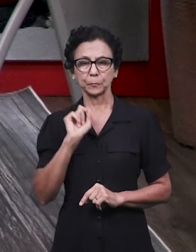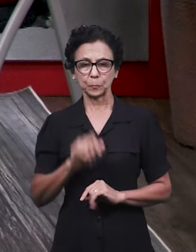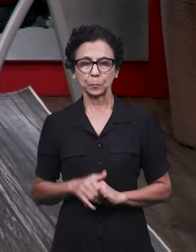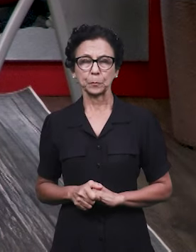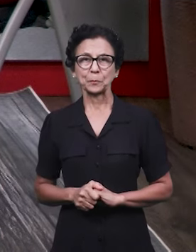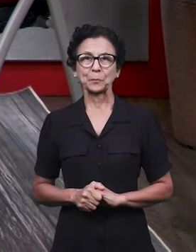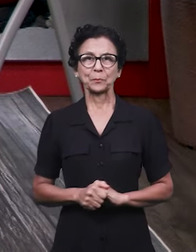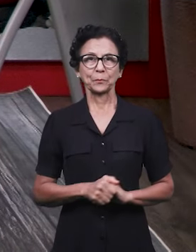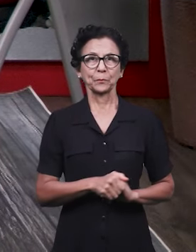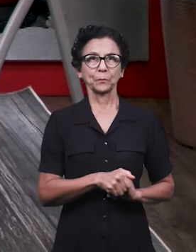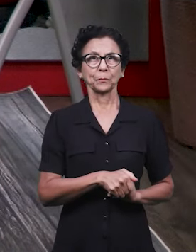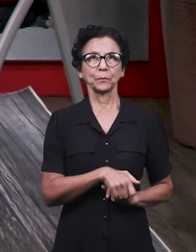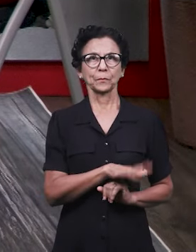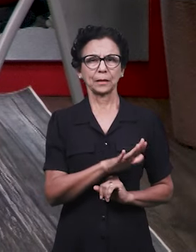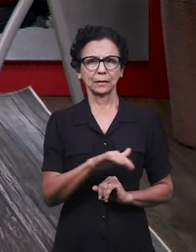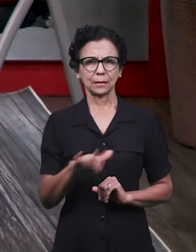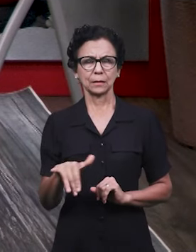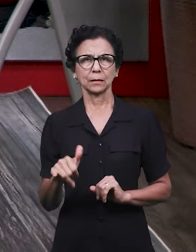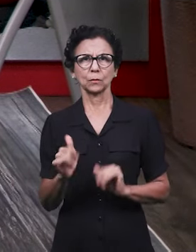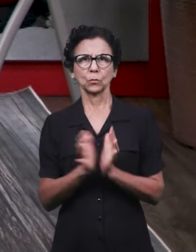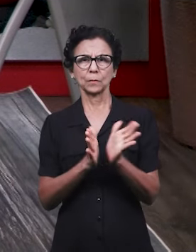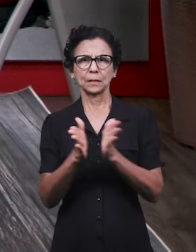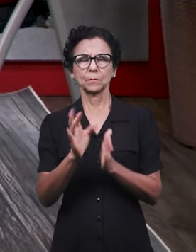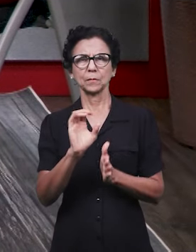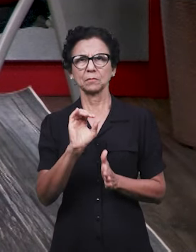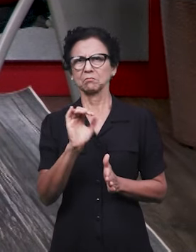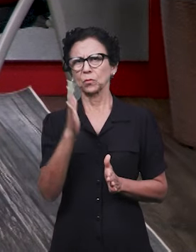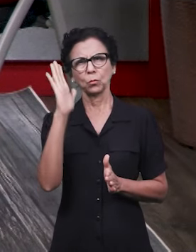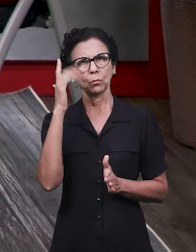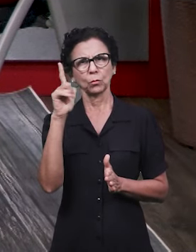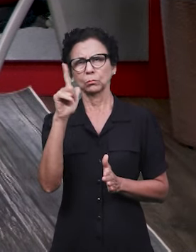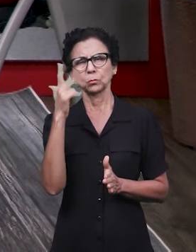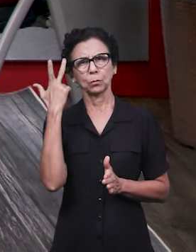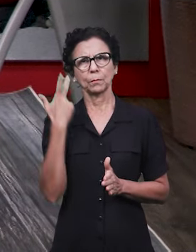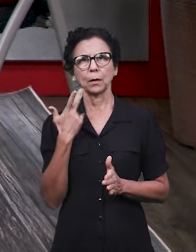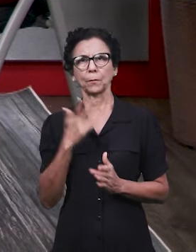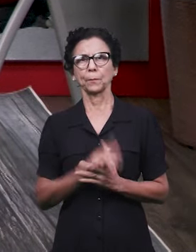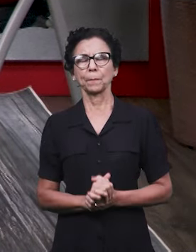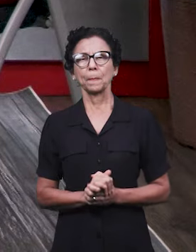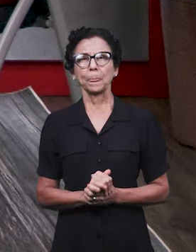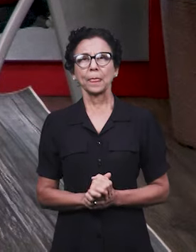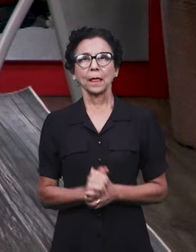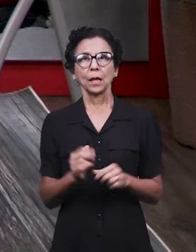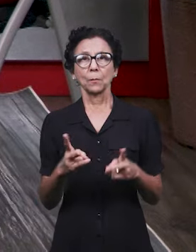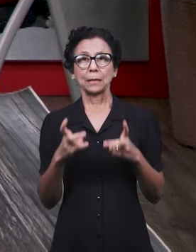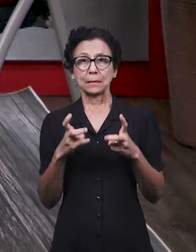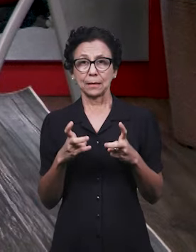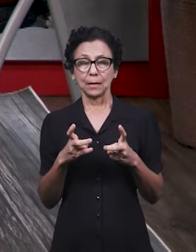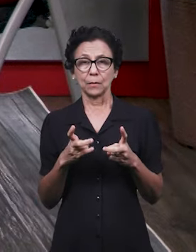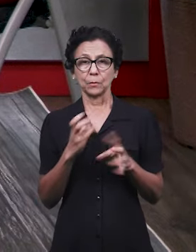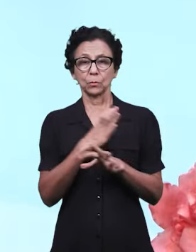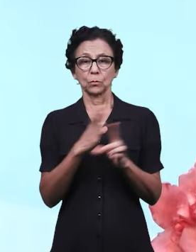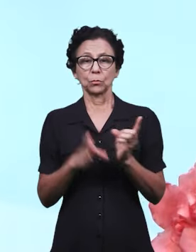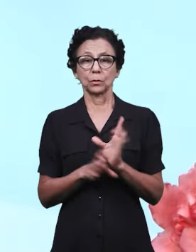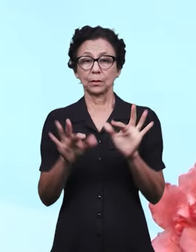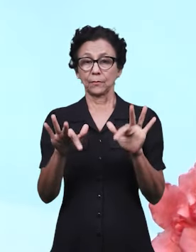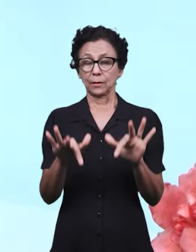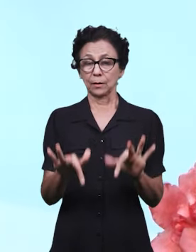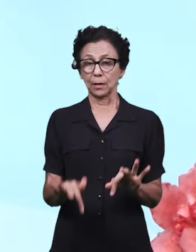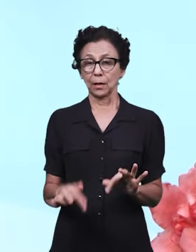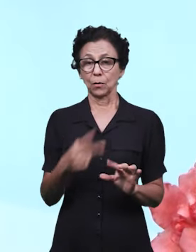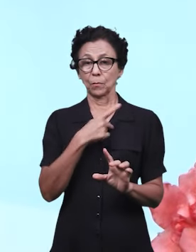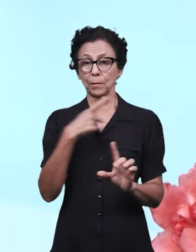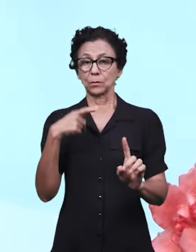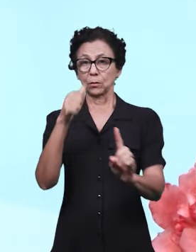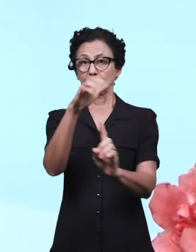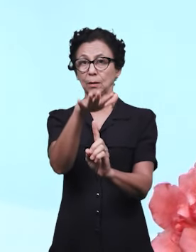as crianças do grupo de acessibilidade ou não, já vê o pastor finalizando o culto na bênção apostólica, muitas vezes já estão sabendo